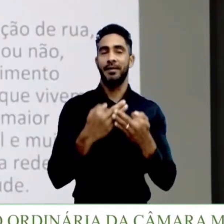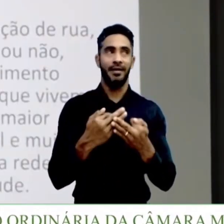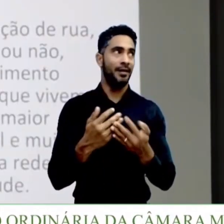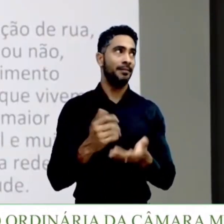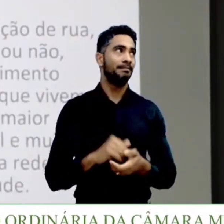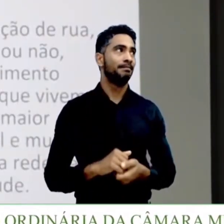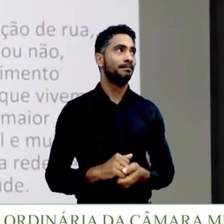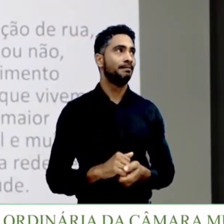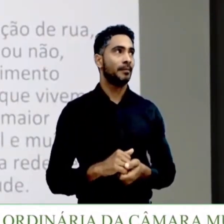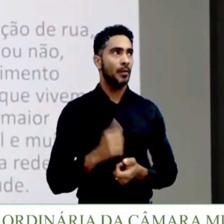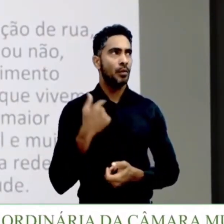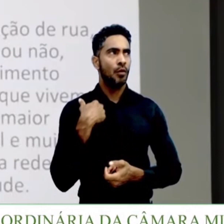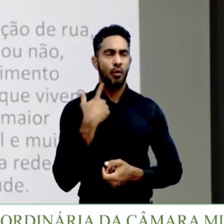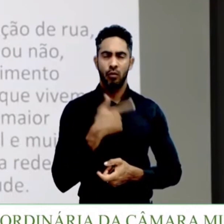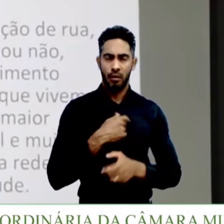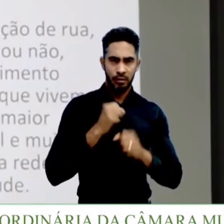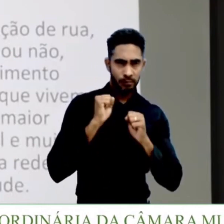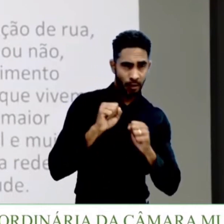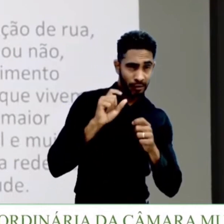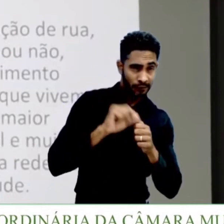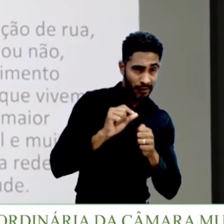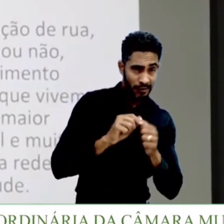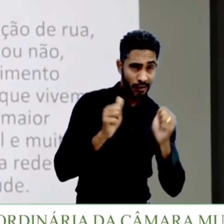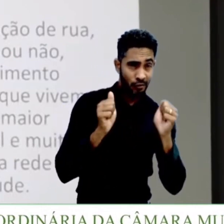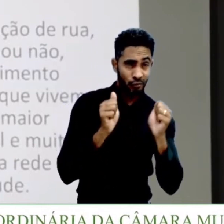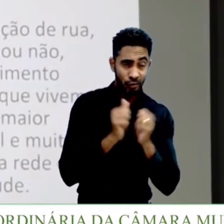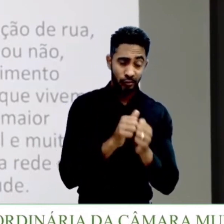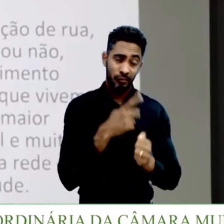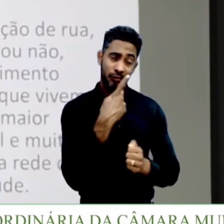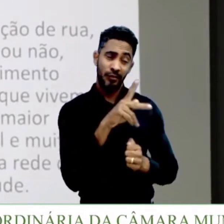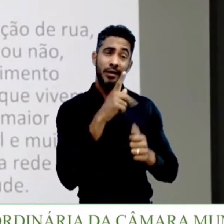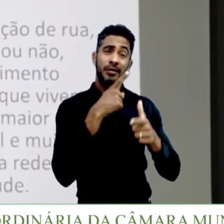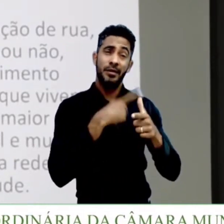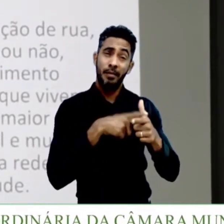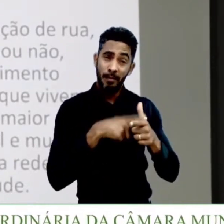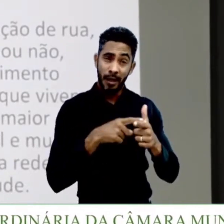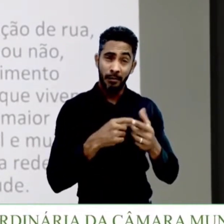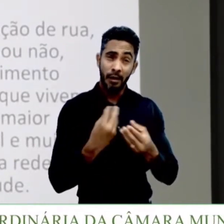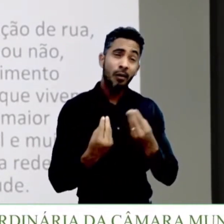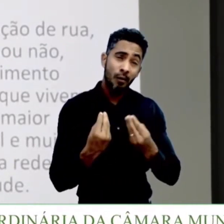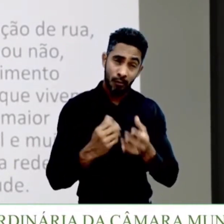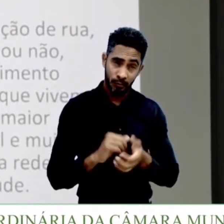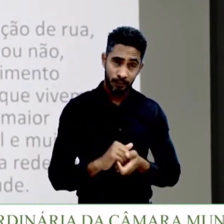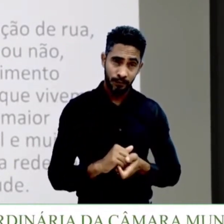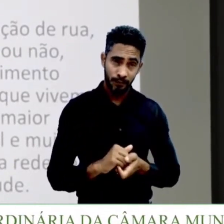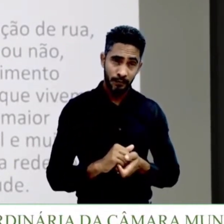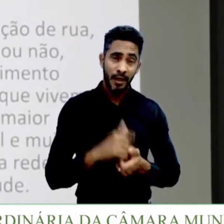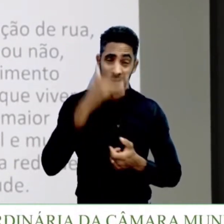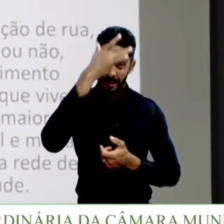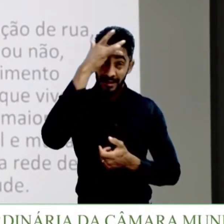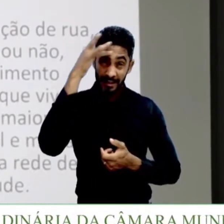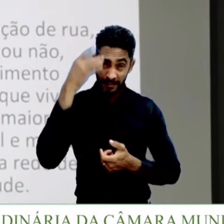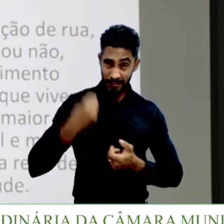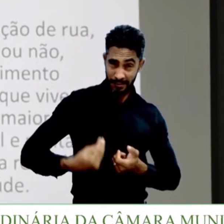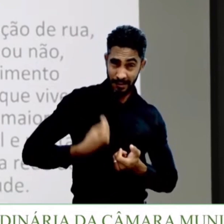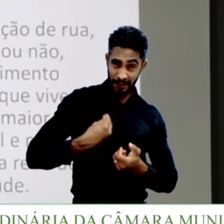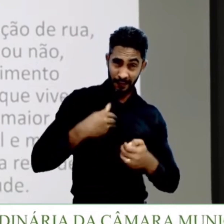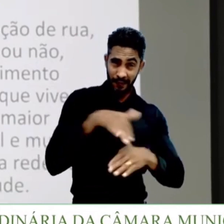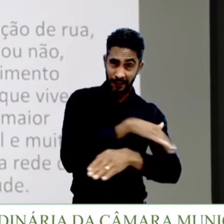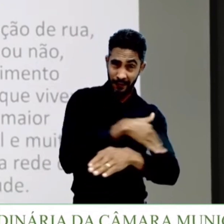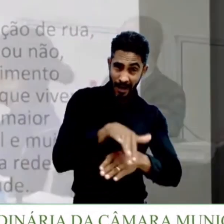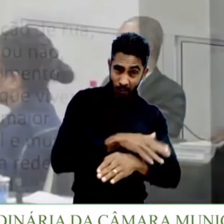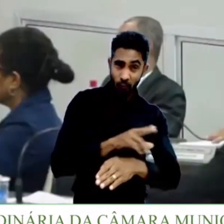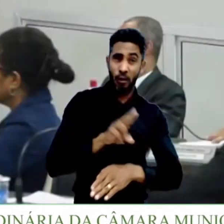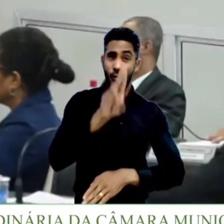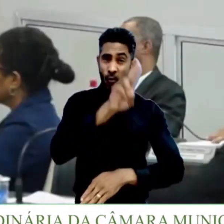O que que nós podemos fazer juntos diante dessa situação? Essas pessoas em situação de rua,